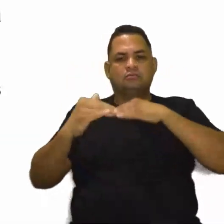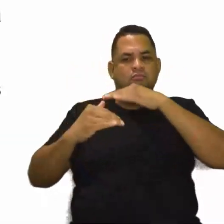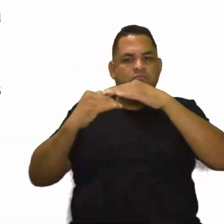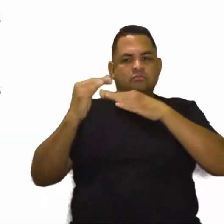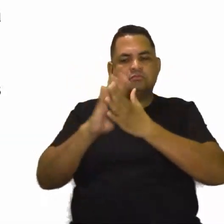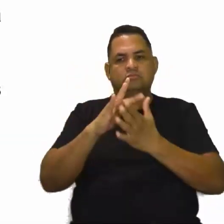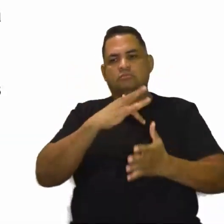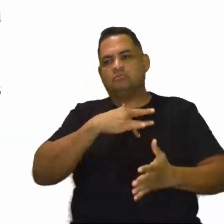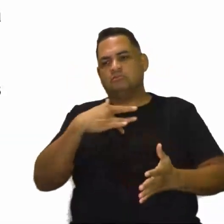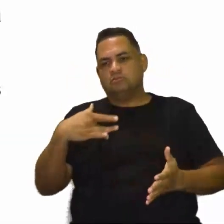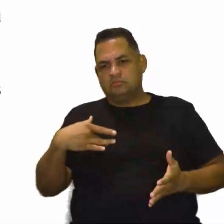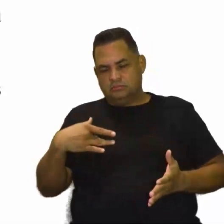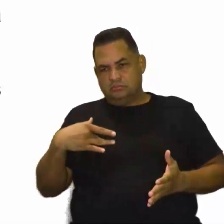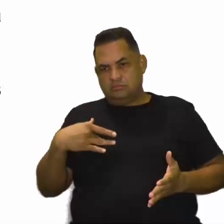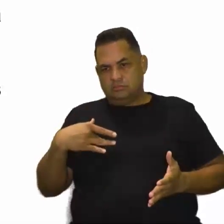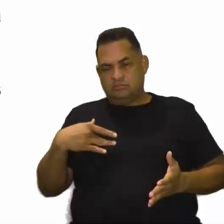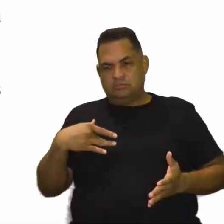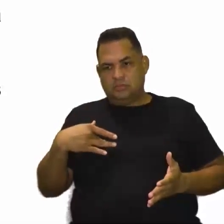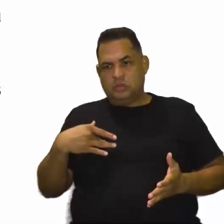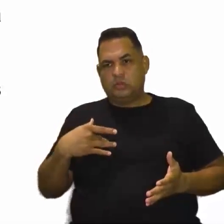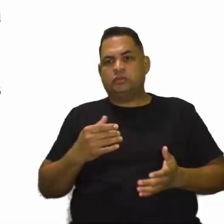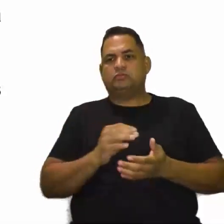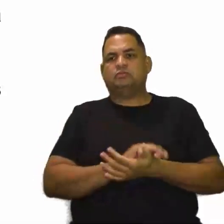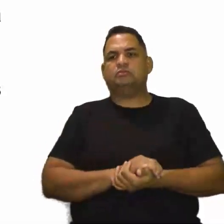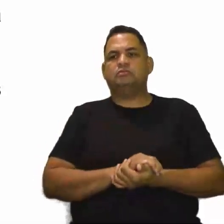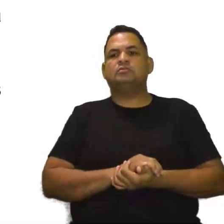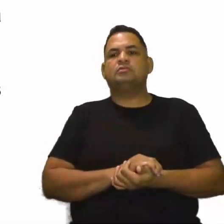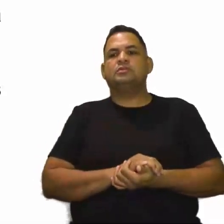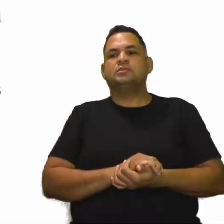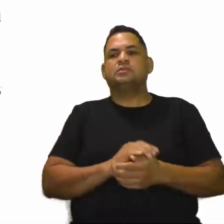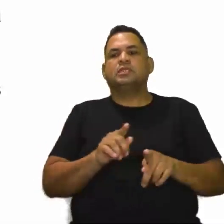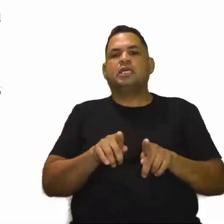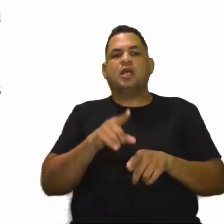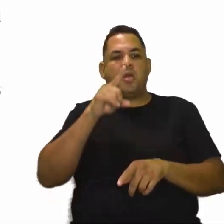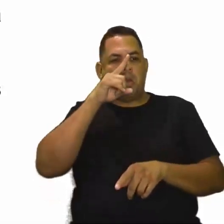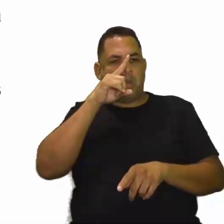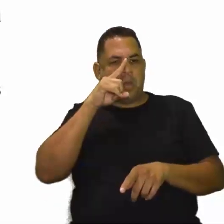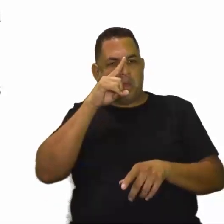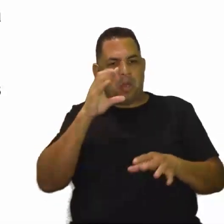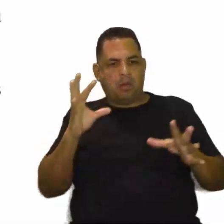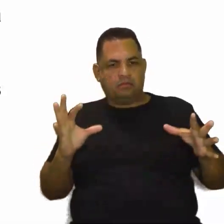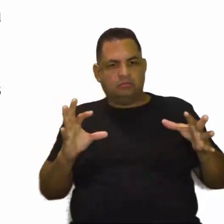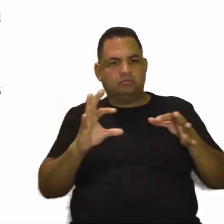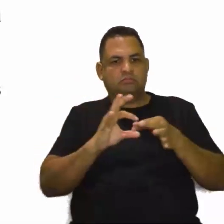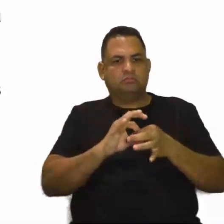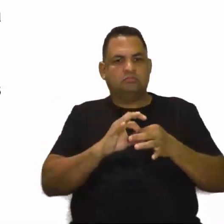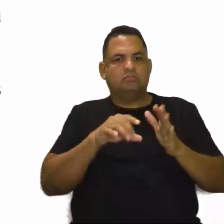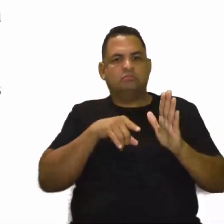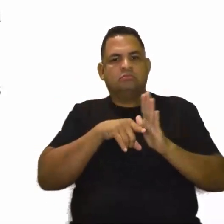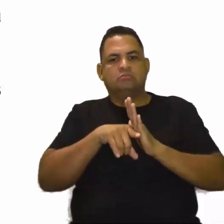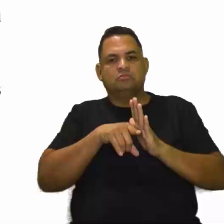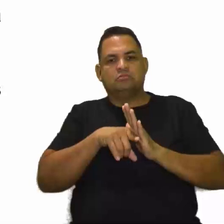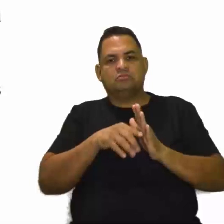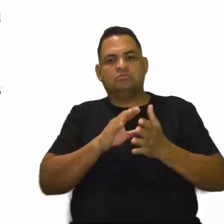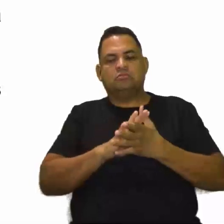ao desempenho, à saúde e os riscos associados